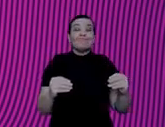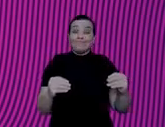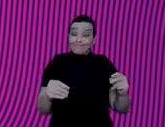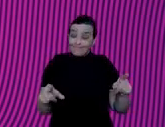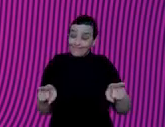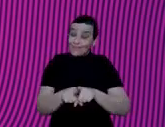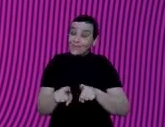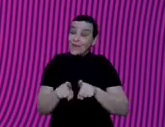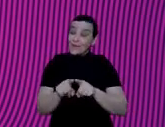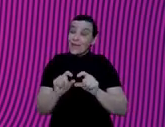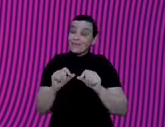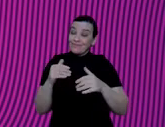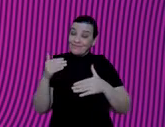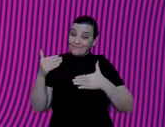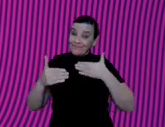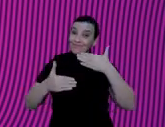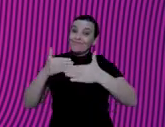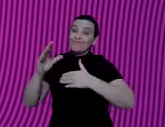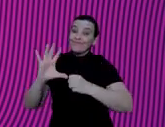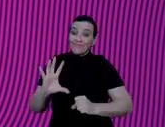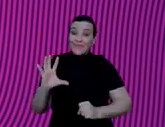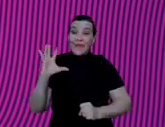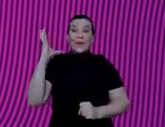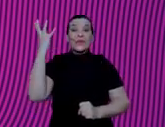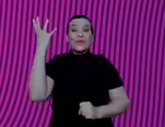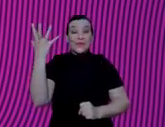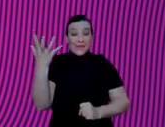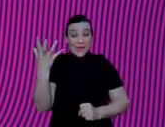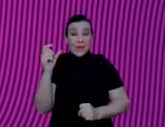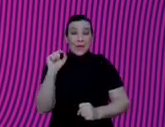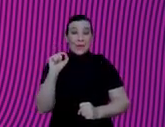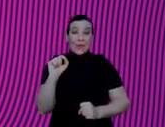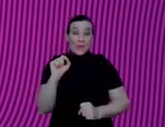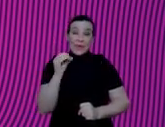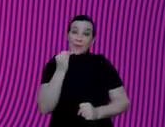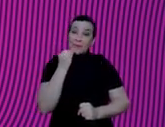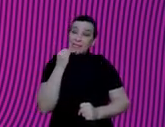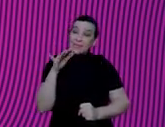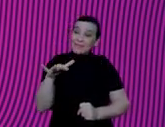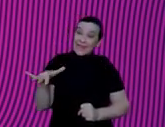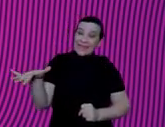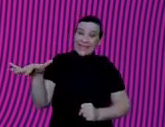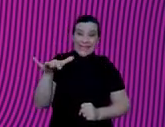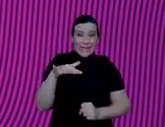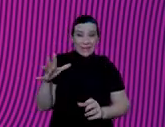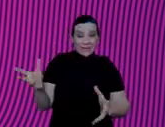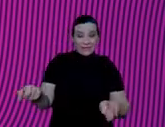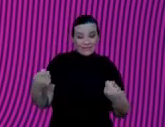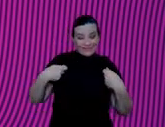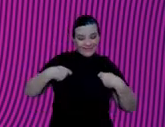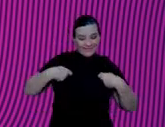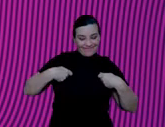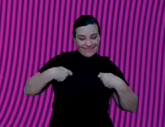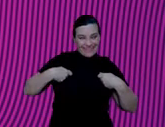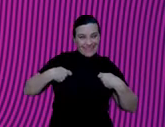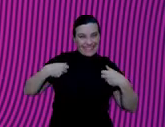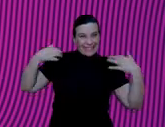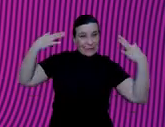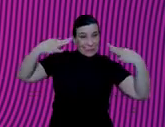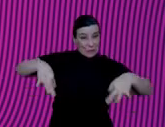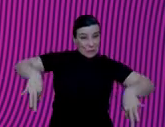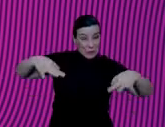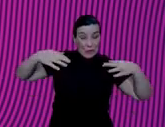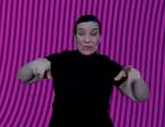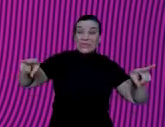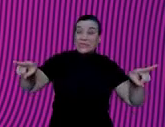né, para o campo da dor e, portanto, sendo uma parte aí do